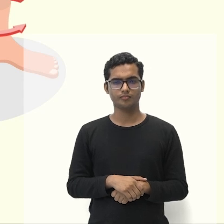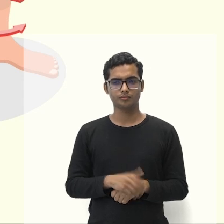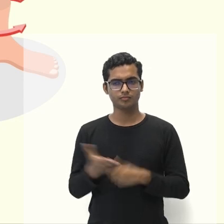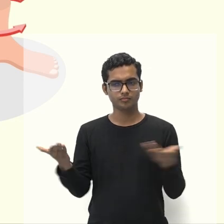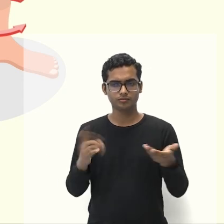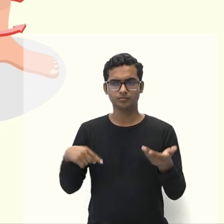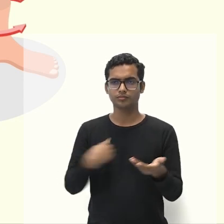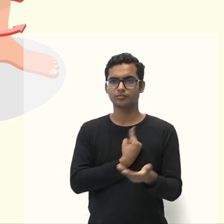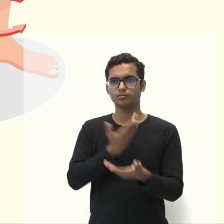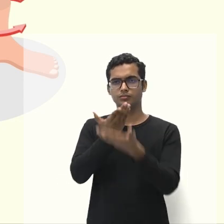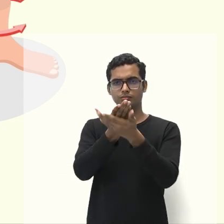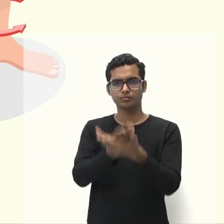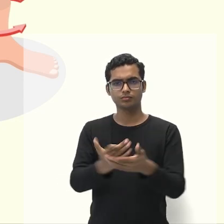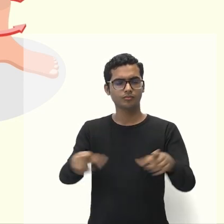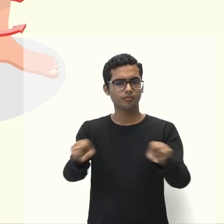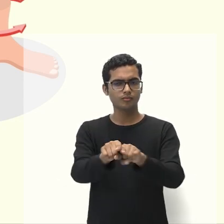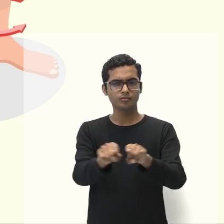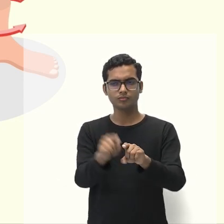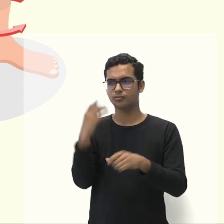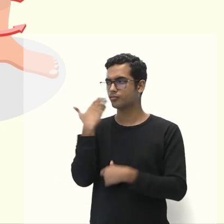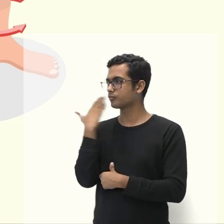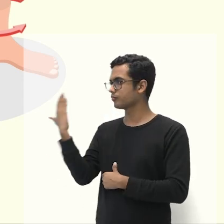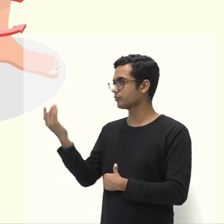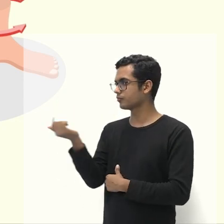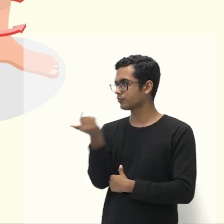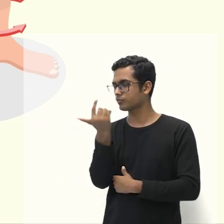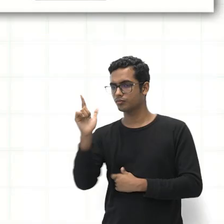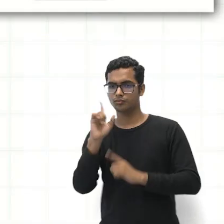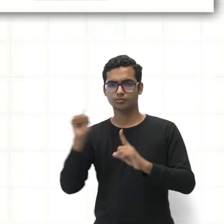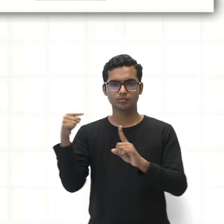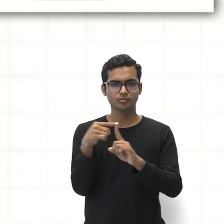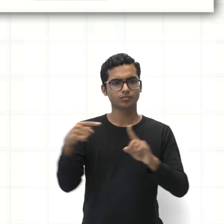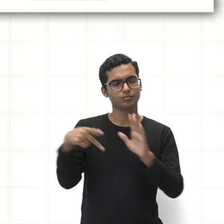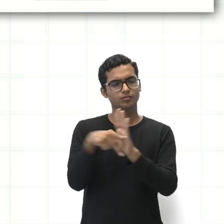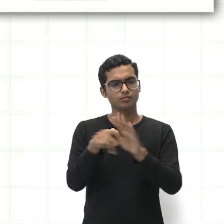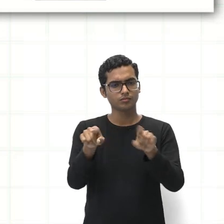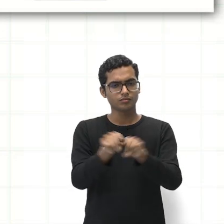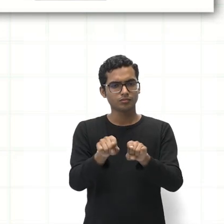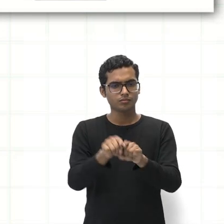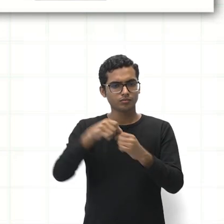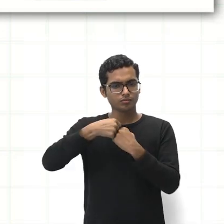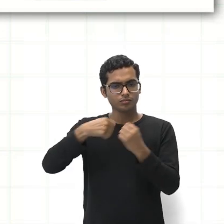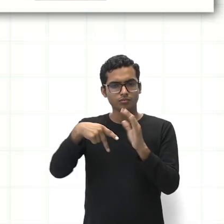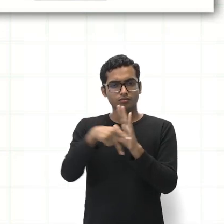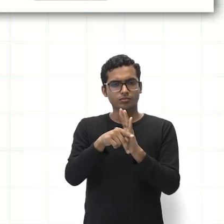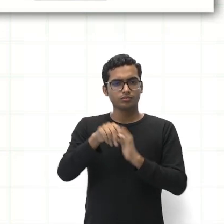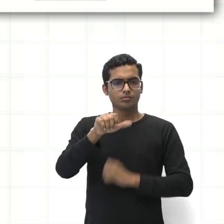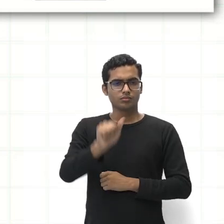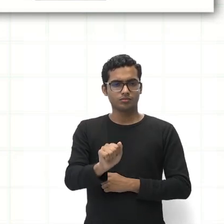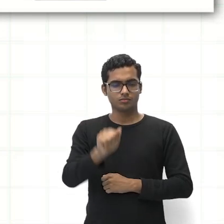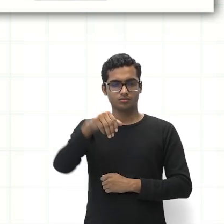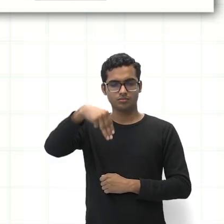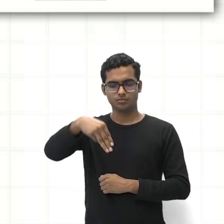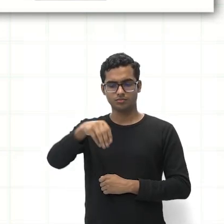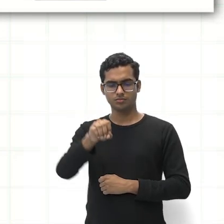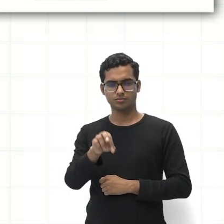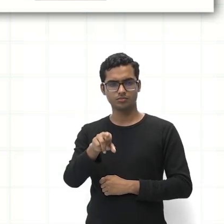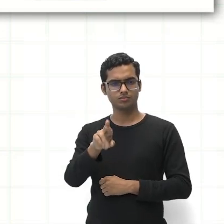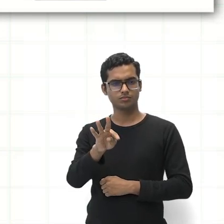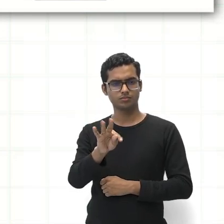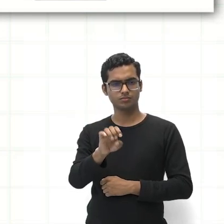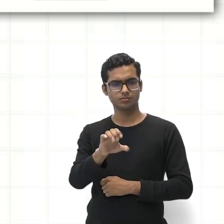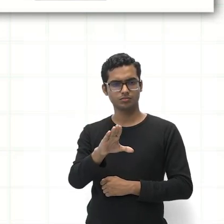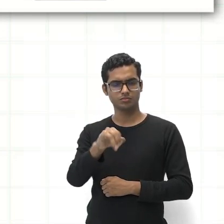Agora vamos ver outra função das articulações, o amortecimento. As